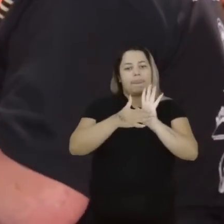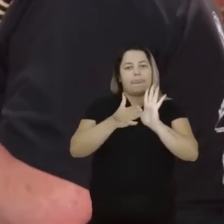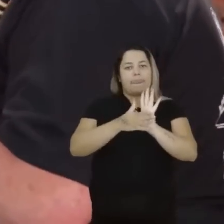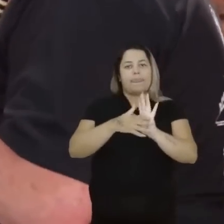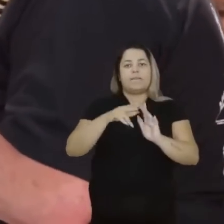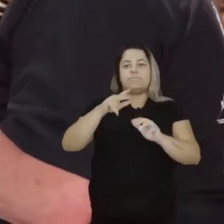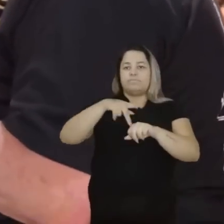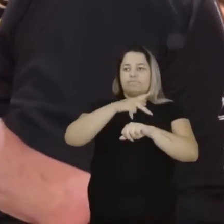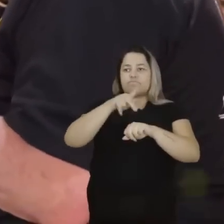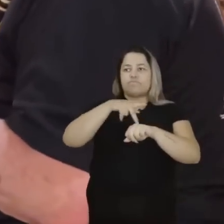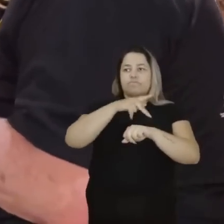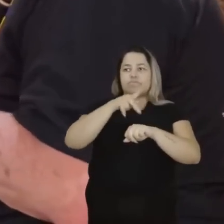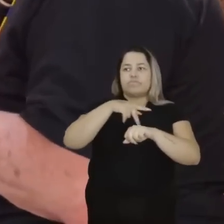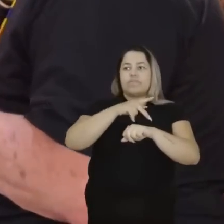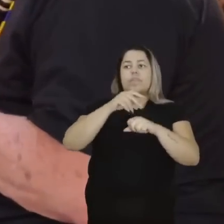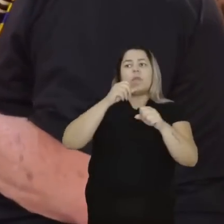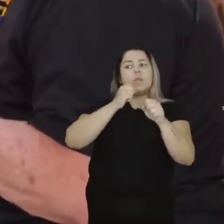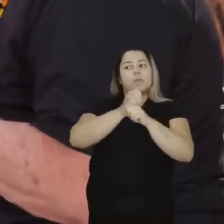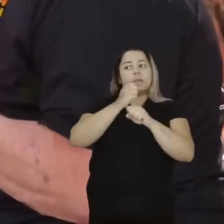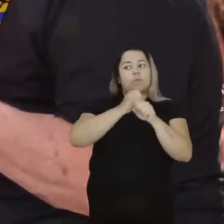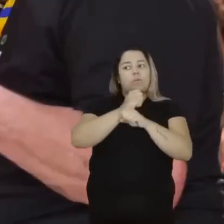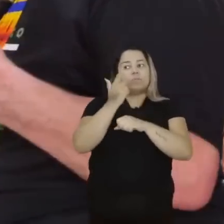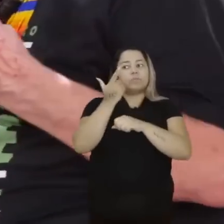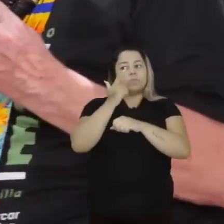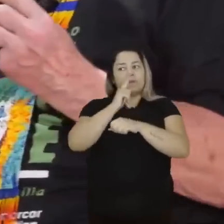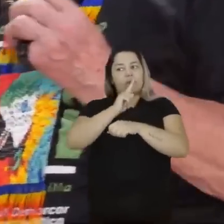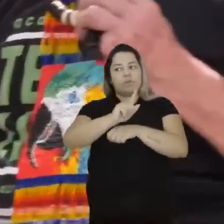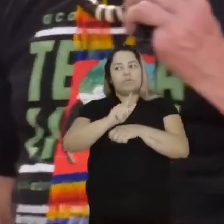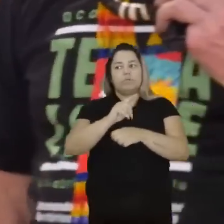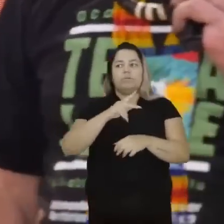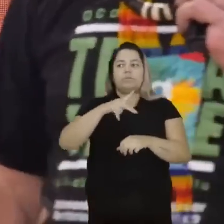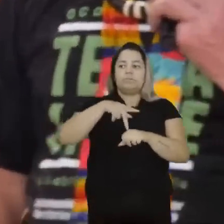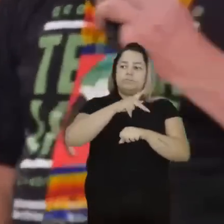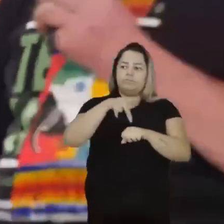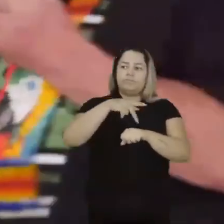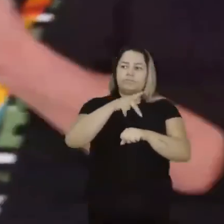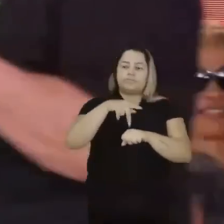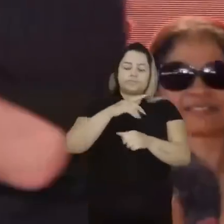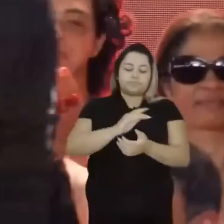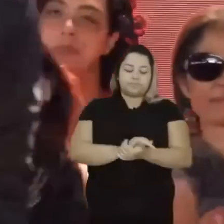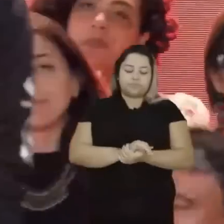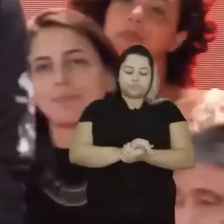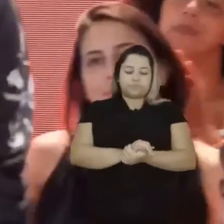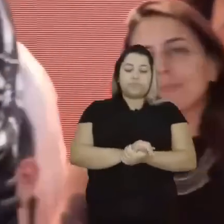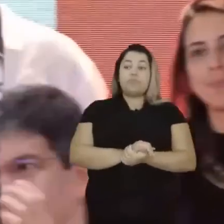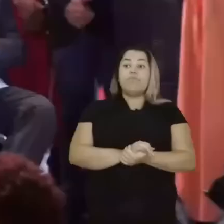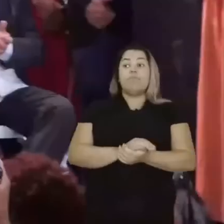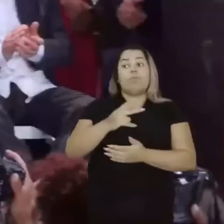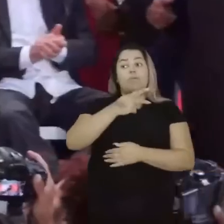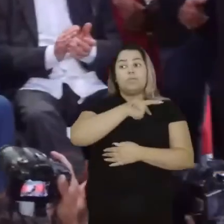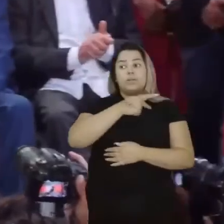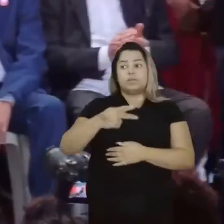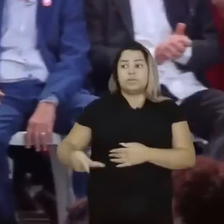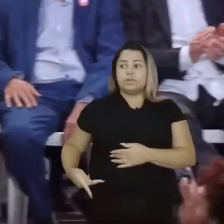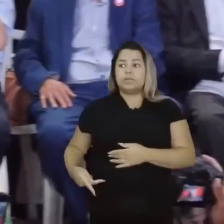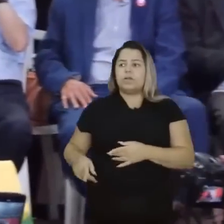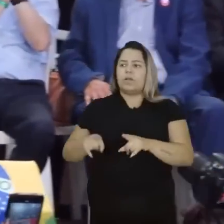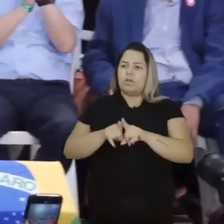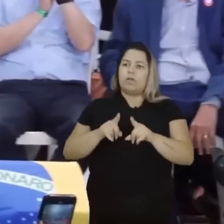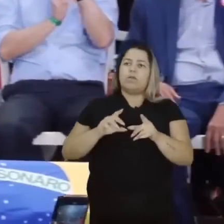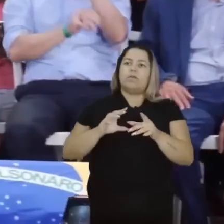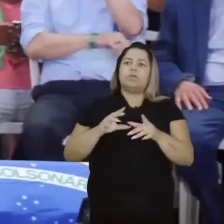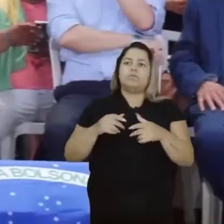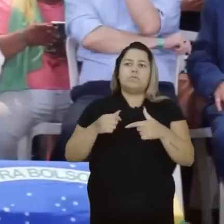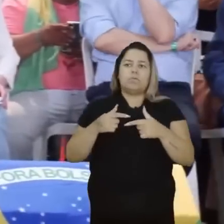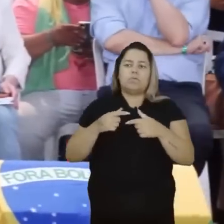país que a gente vai reconstruir nesse país. Um país em que o presidente esteja disposto